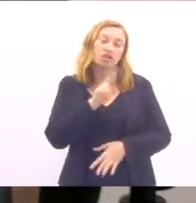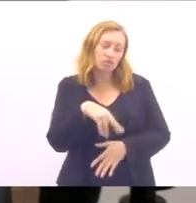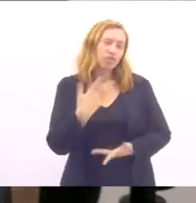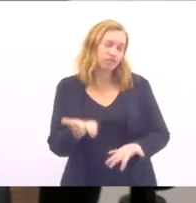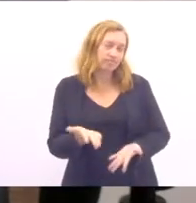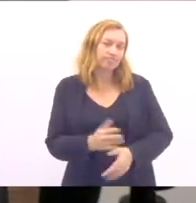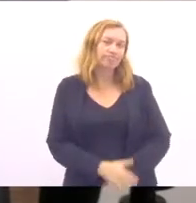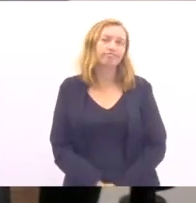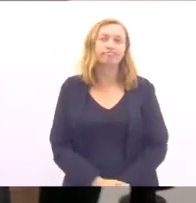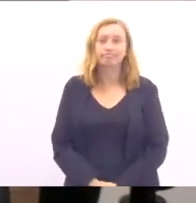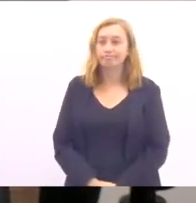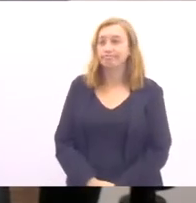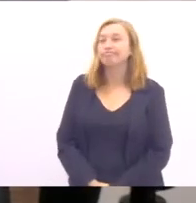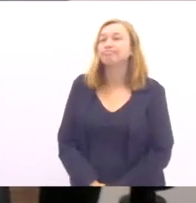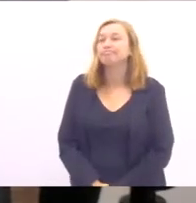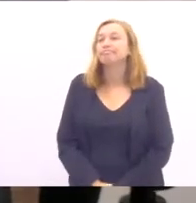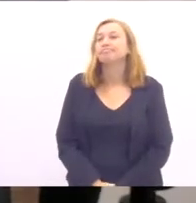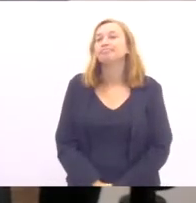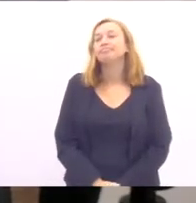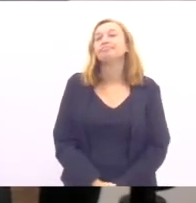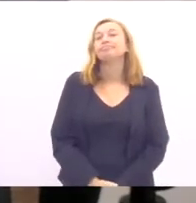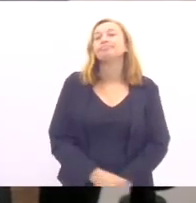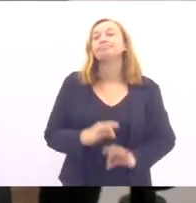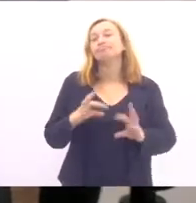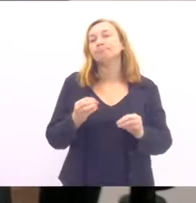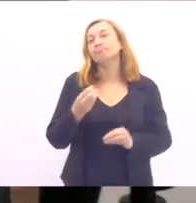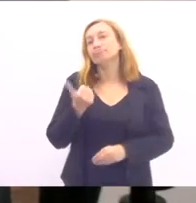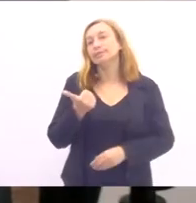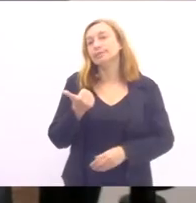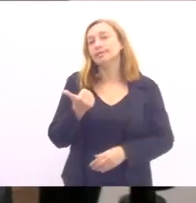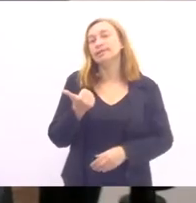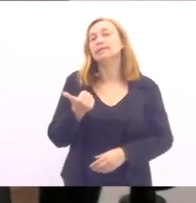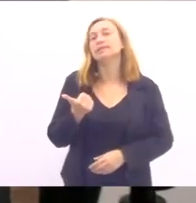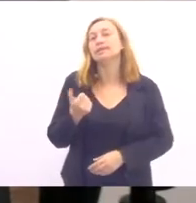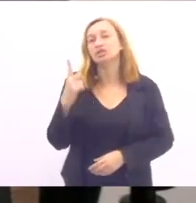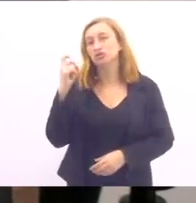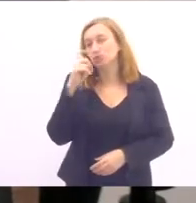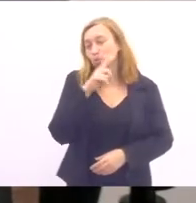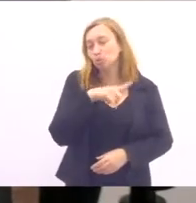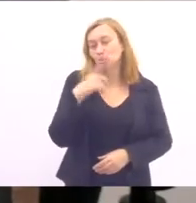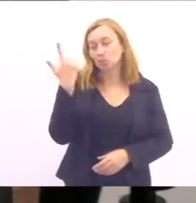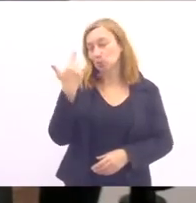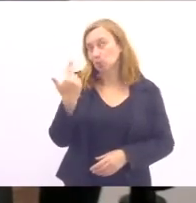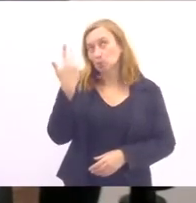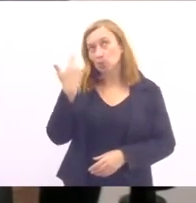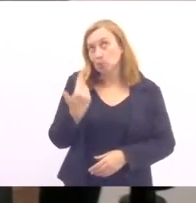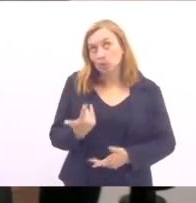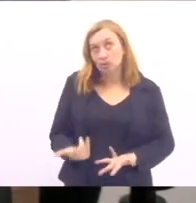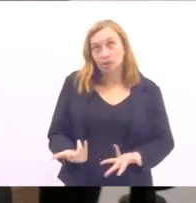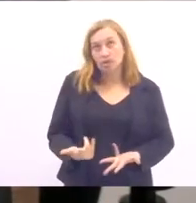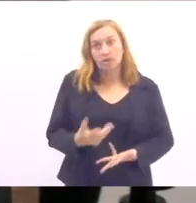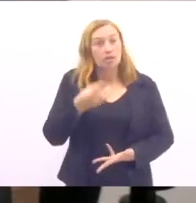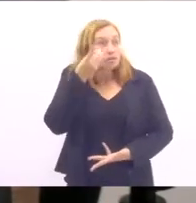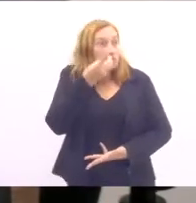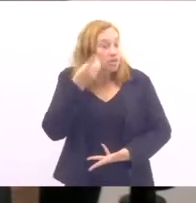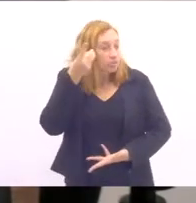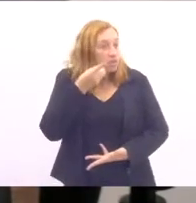daria. Bom, está tudo muito bem, todas as dificuldades naturais, como o